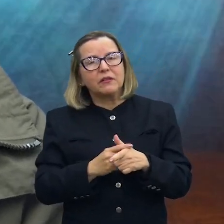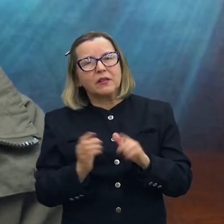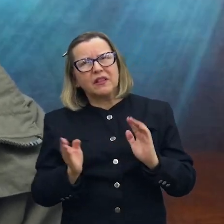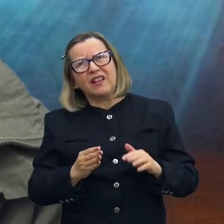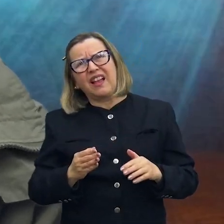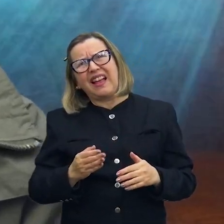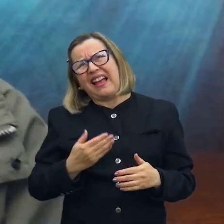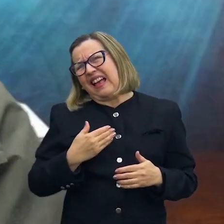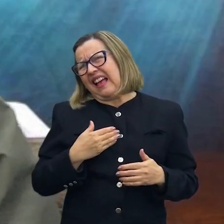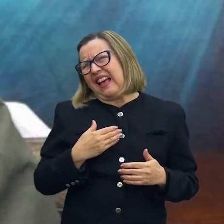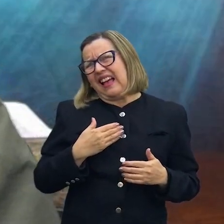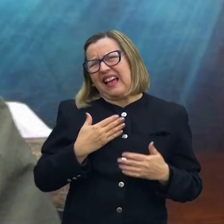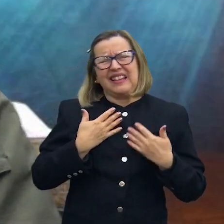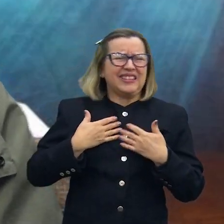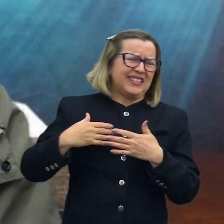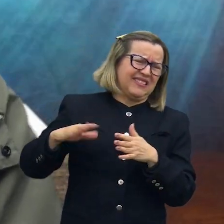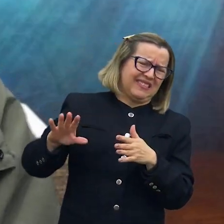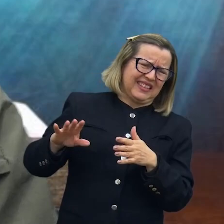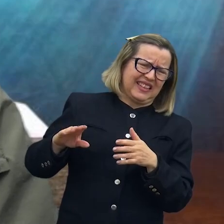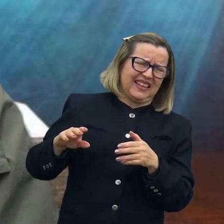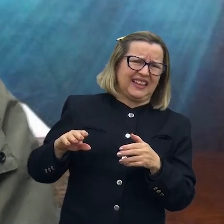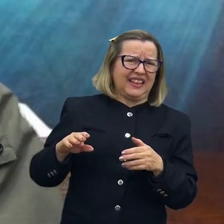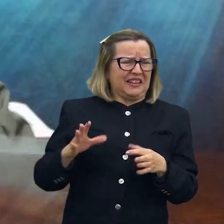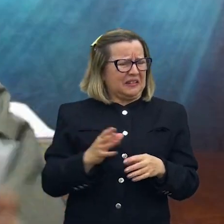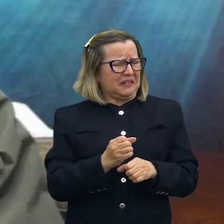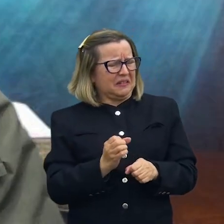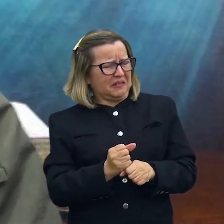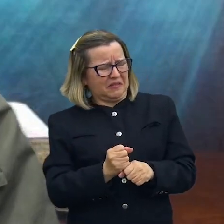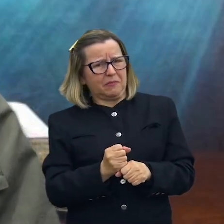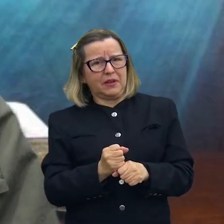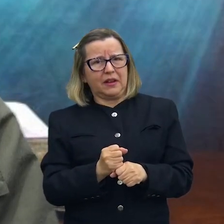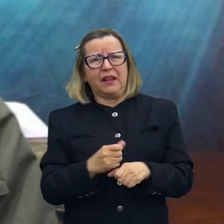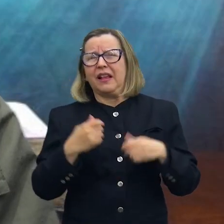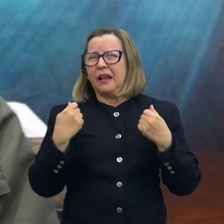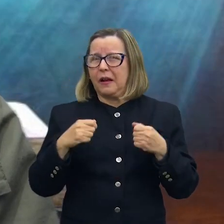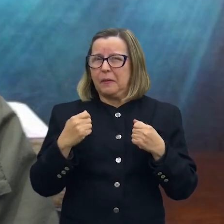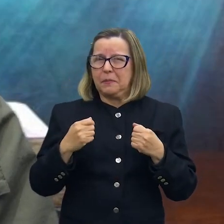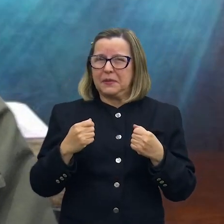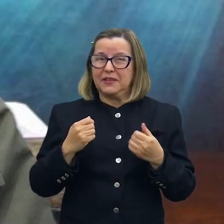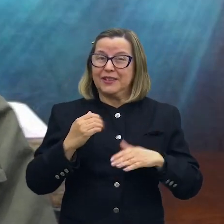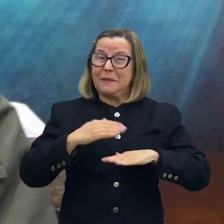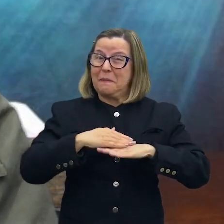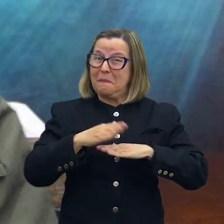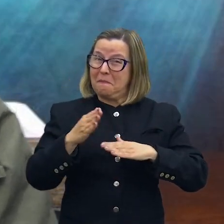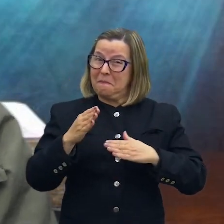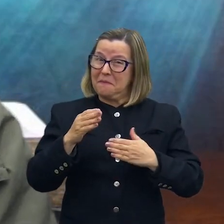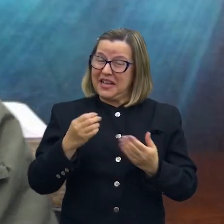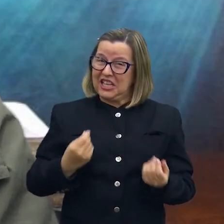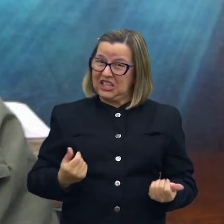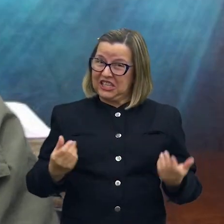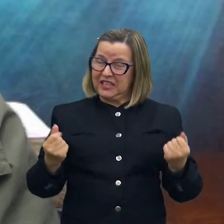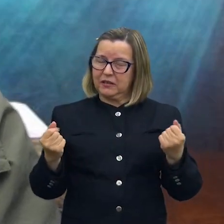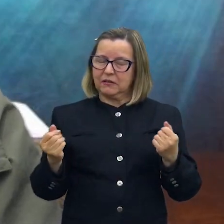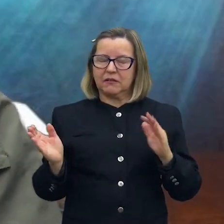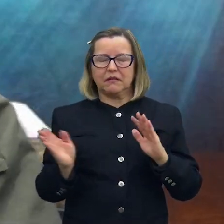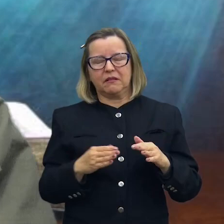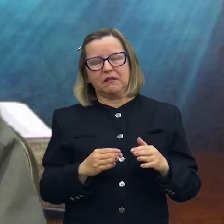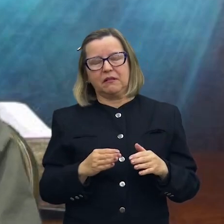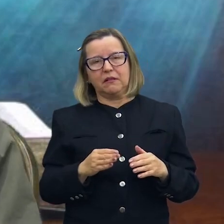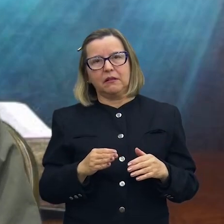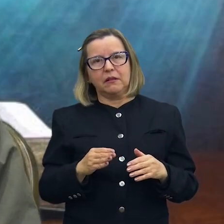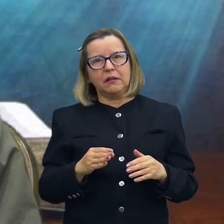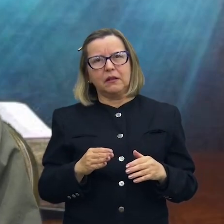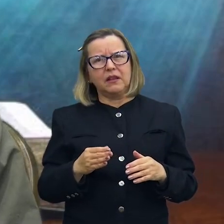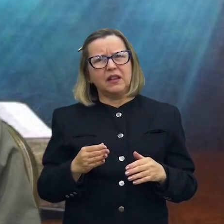fazer conta do quanto entra, do quanto sai, porque isso aí não resolve, eu preciso que entre mais dinheiro. Entra mais dinheiro, certo? Quando você